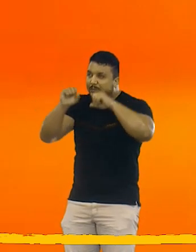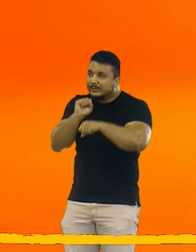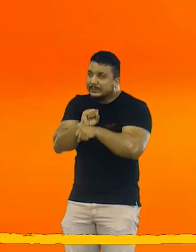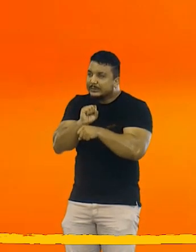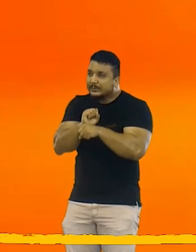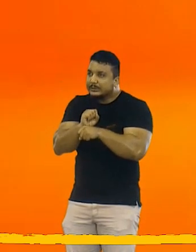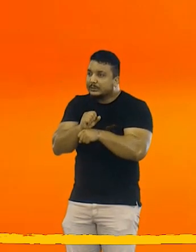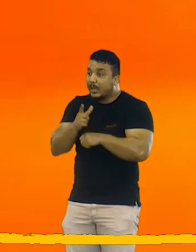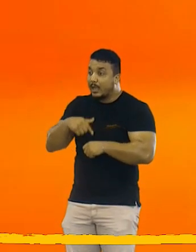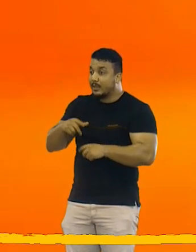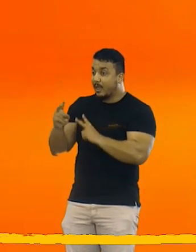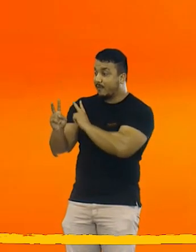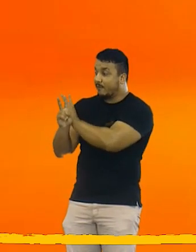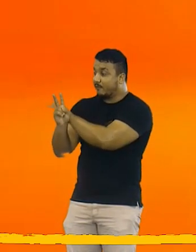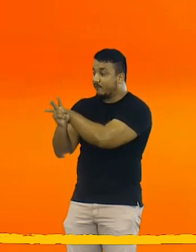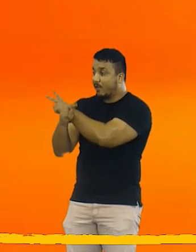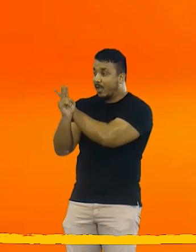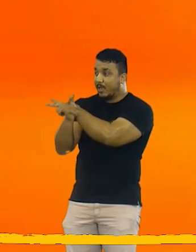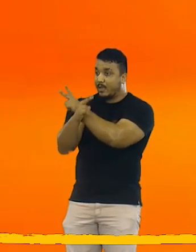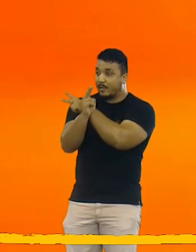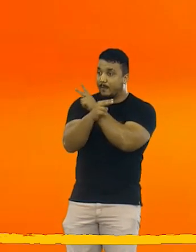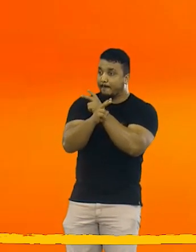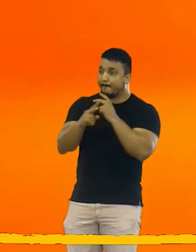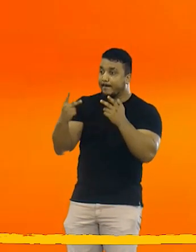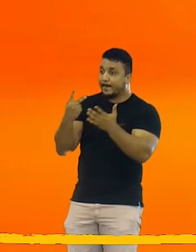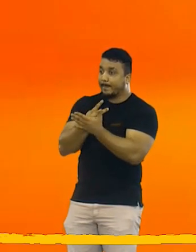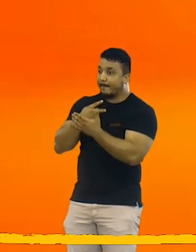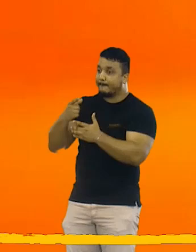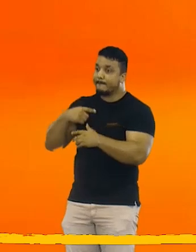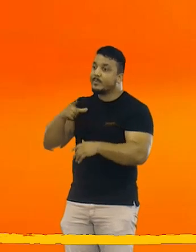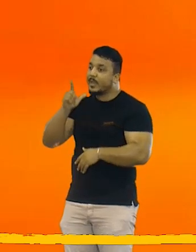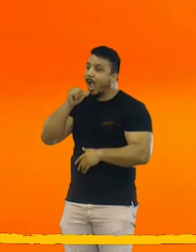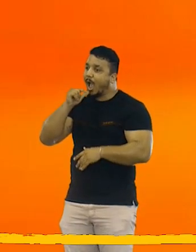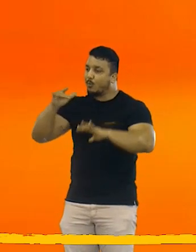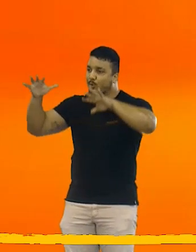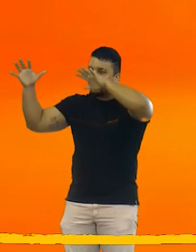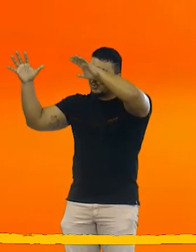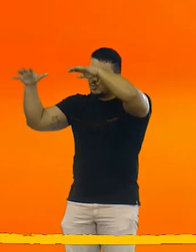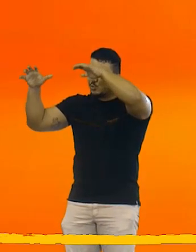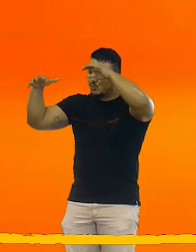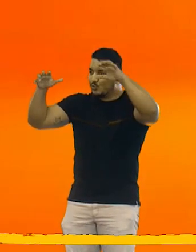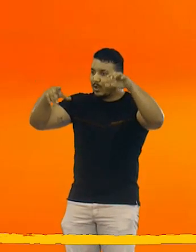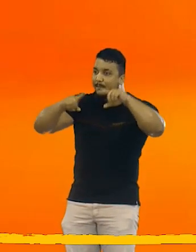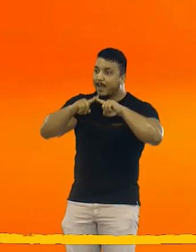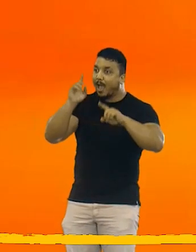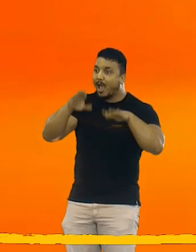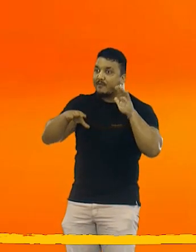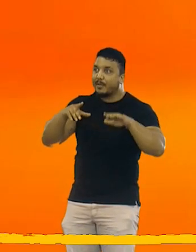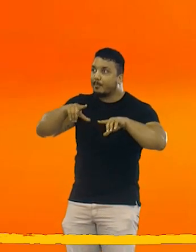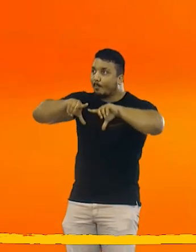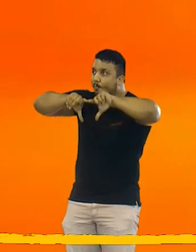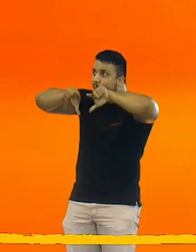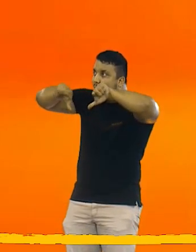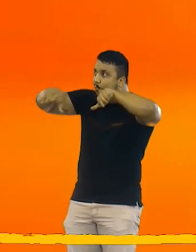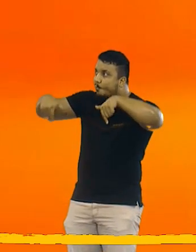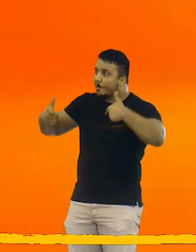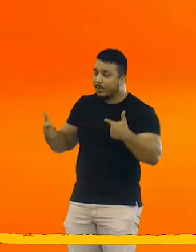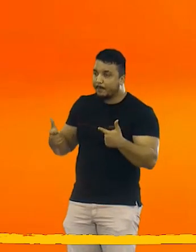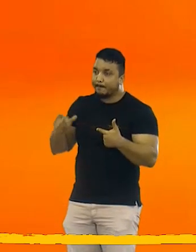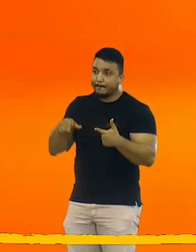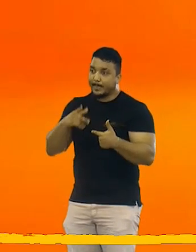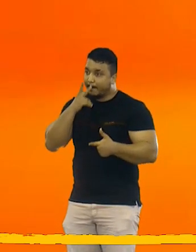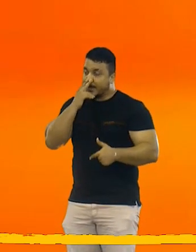ventos alísios trarão a umidade do Oceano Atlântico, provocando ali nos tabuleiros pré-litorâneos as primeiras